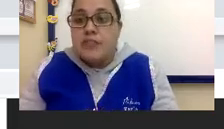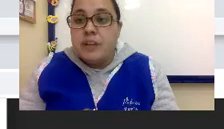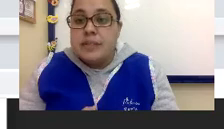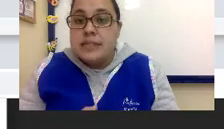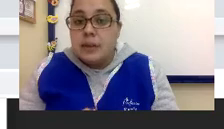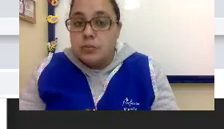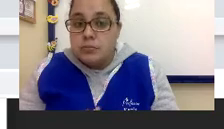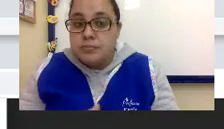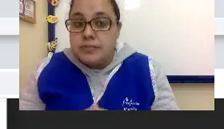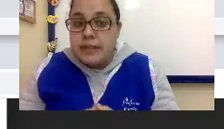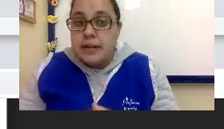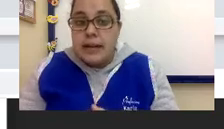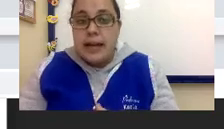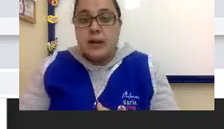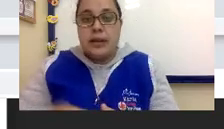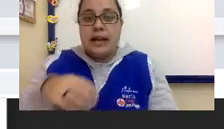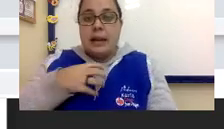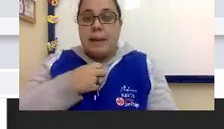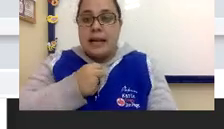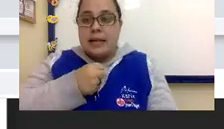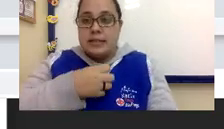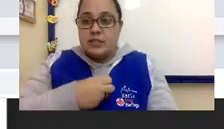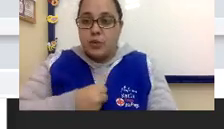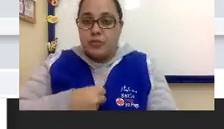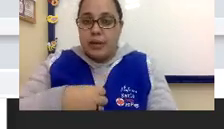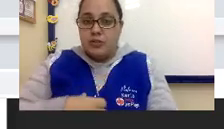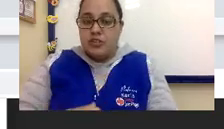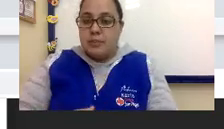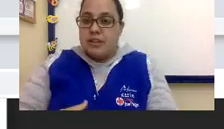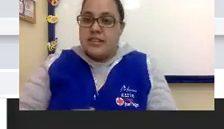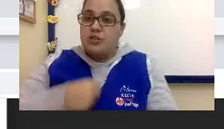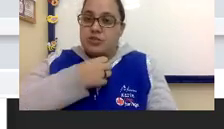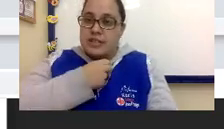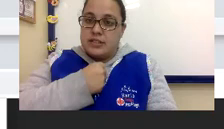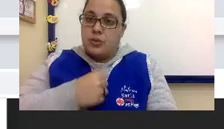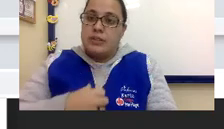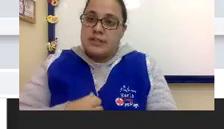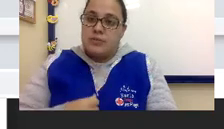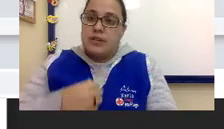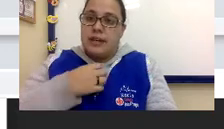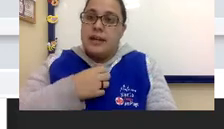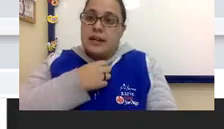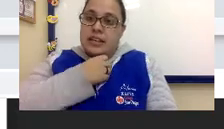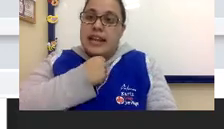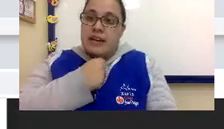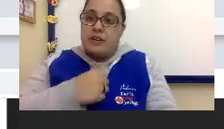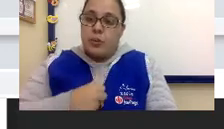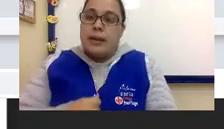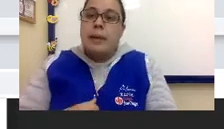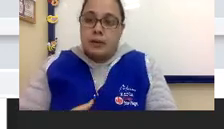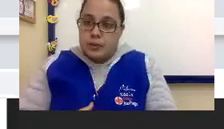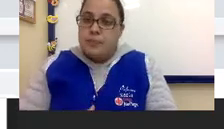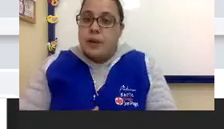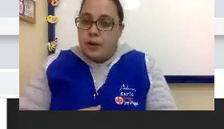uma inflamação, né? Que atrapalha aí nesses movimentos aí peristálticos, nessas contrações aí, que leva